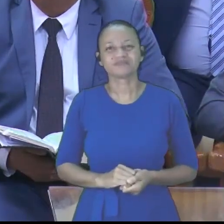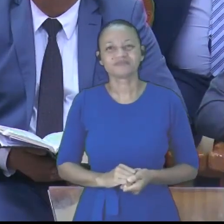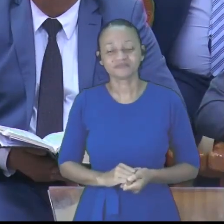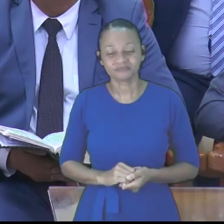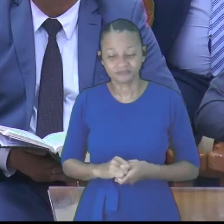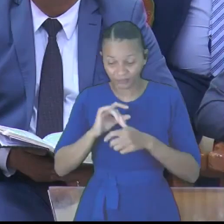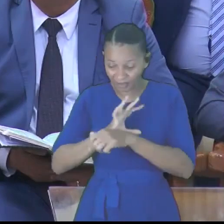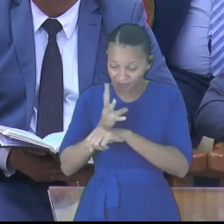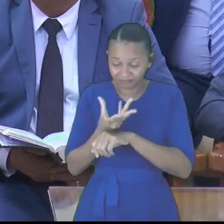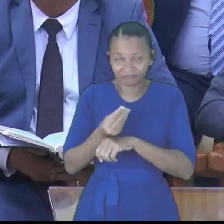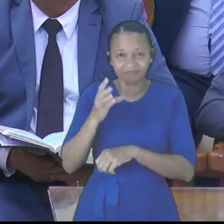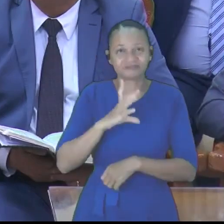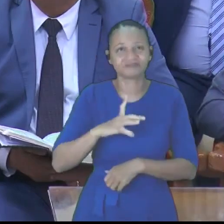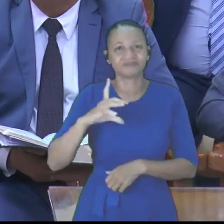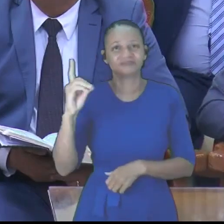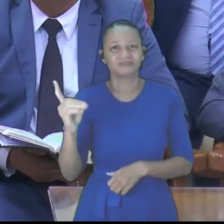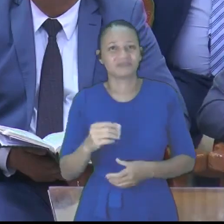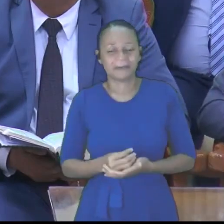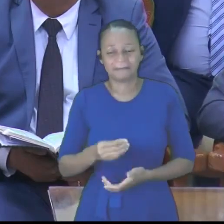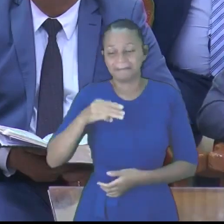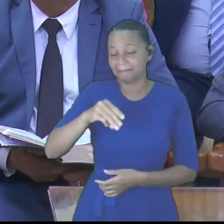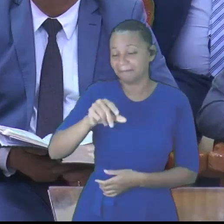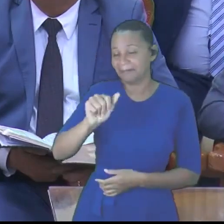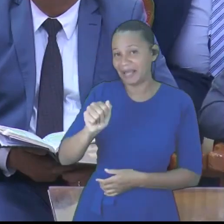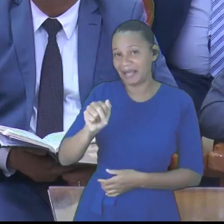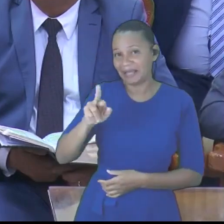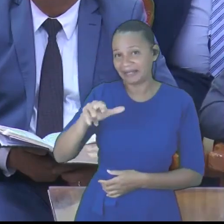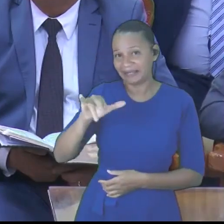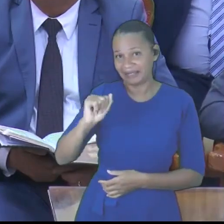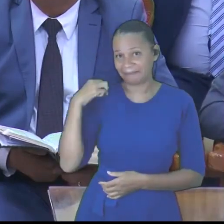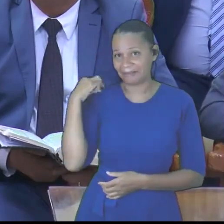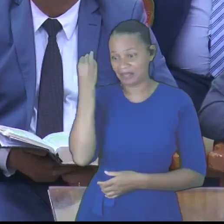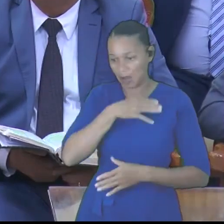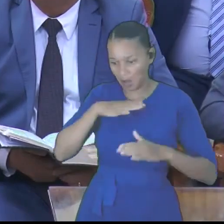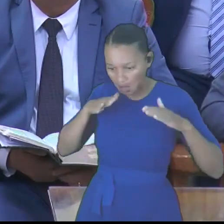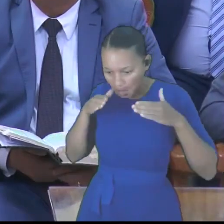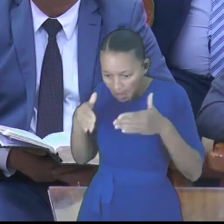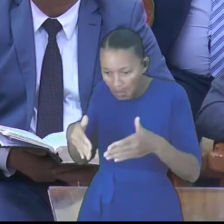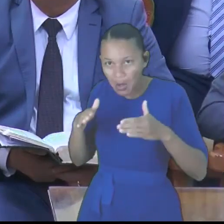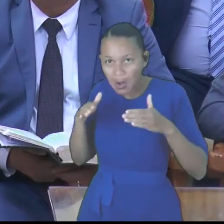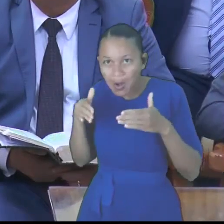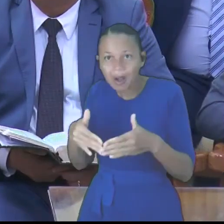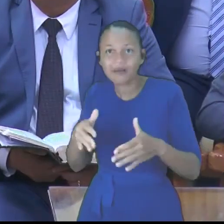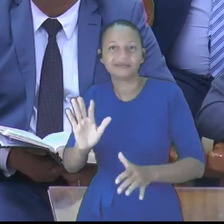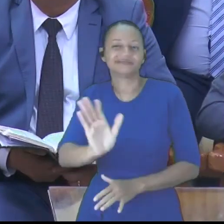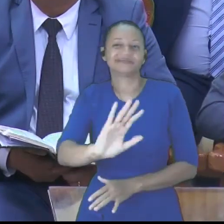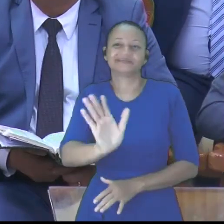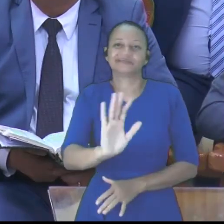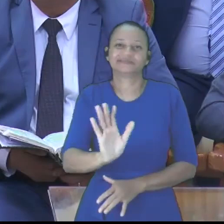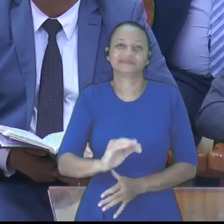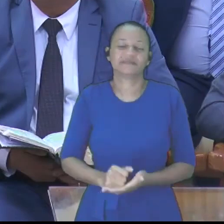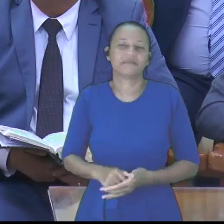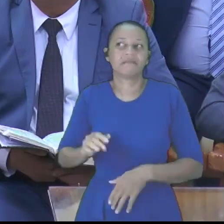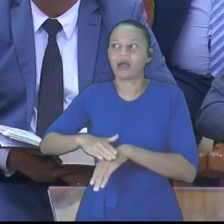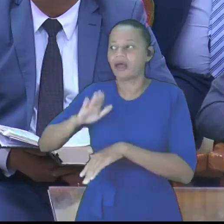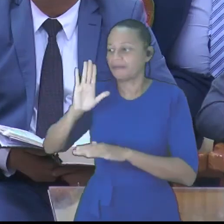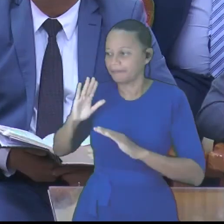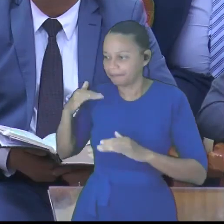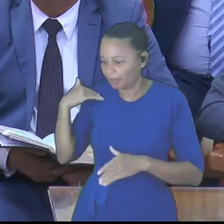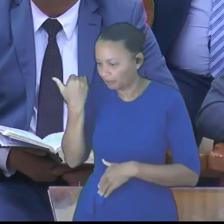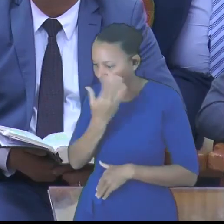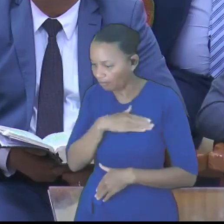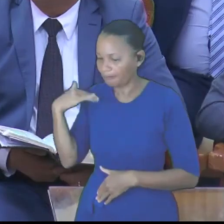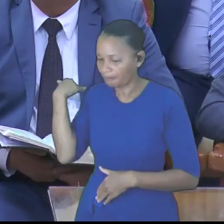A igreja de Deus não é mariocêntrica. Não é mariocêntrica. Tem igrejas que falam mais de Maria do que de